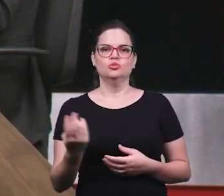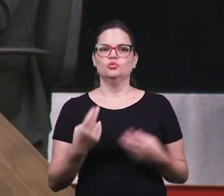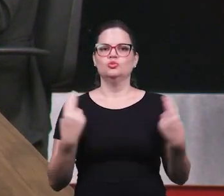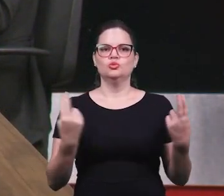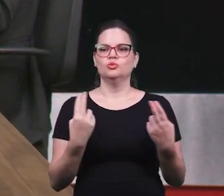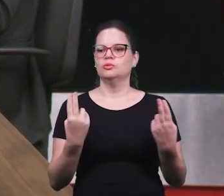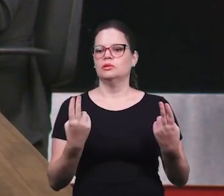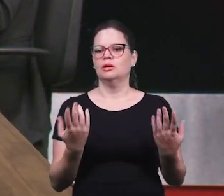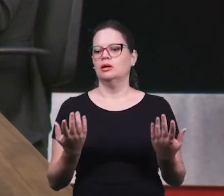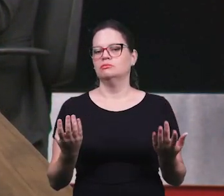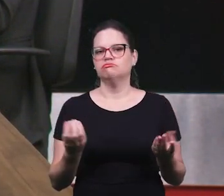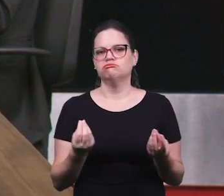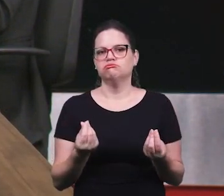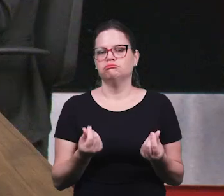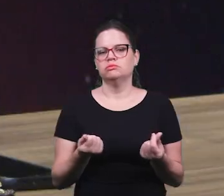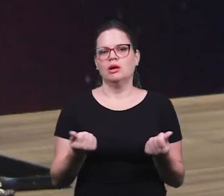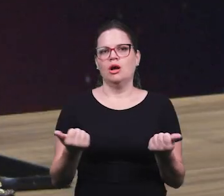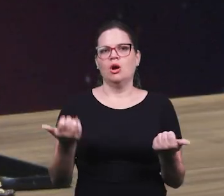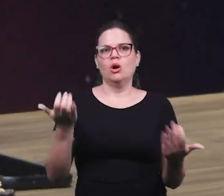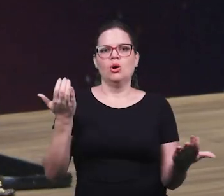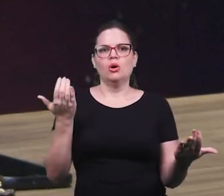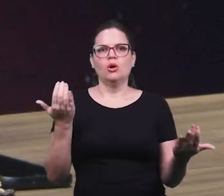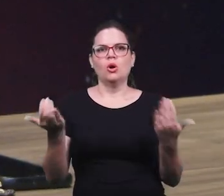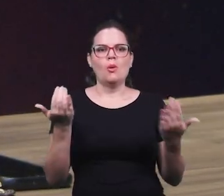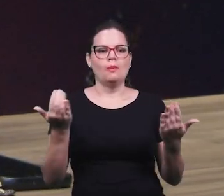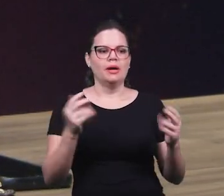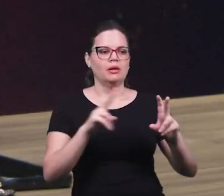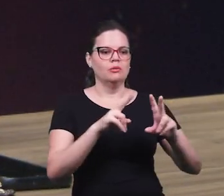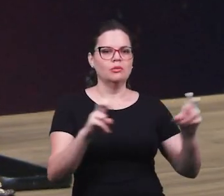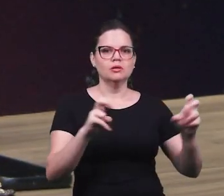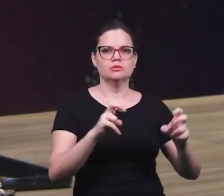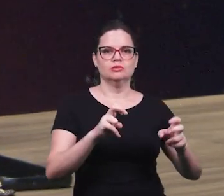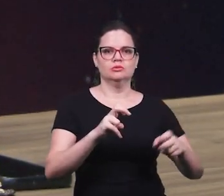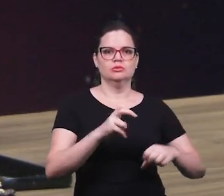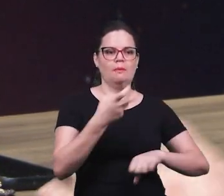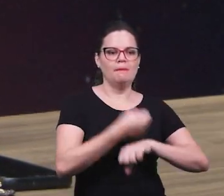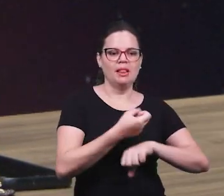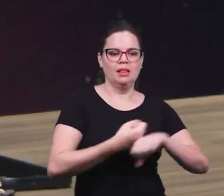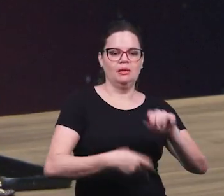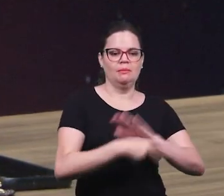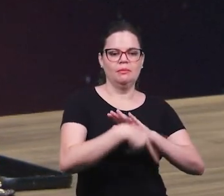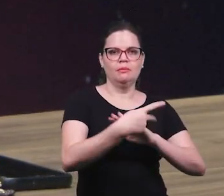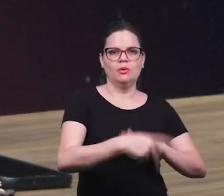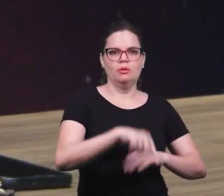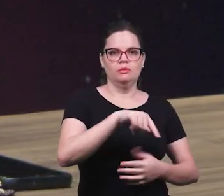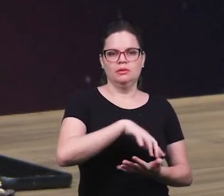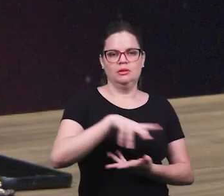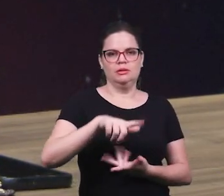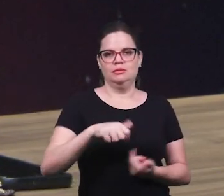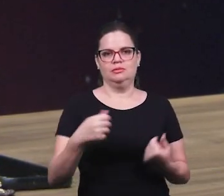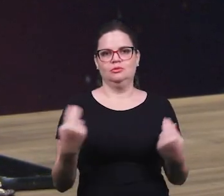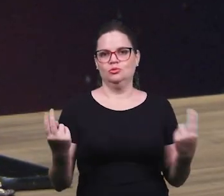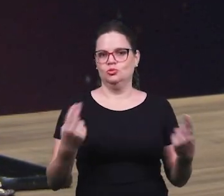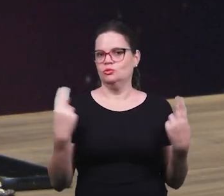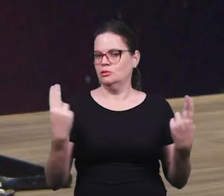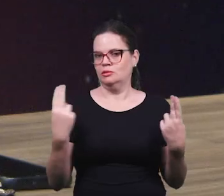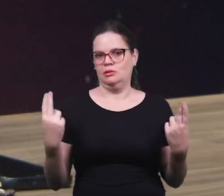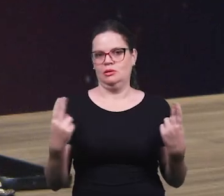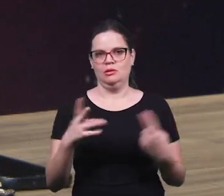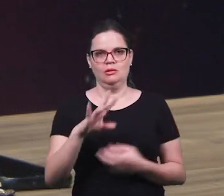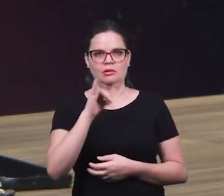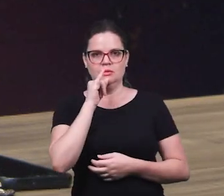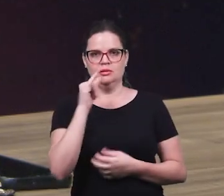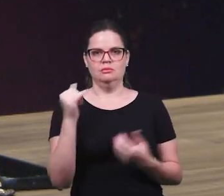fazer uma comparação com métodos físicos. Nós não temos aqui nenhuma pretensão de analisar